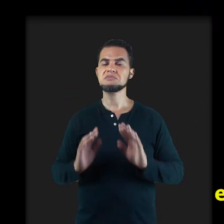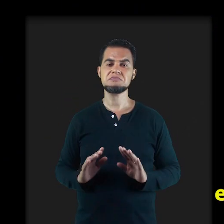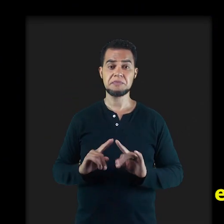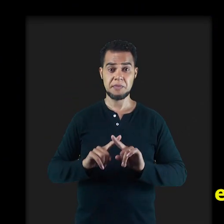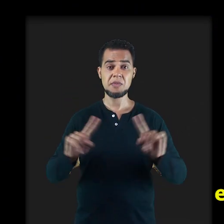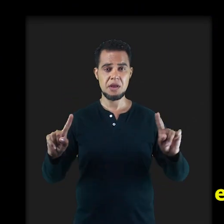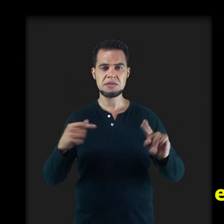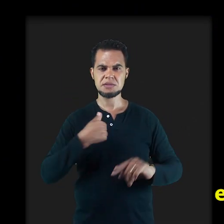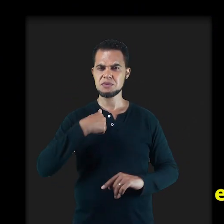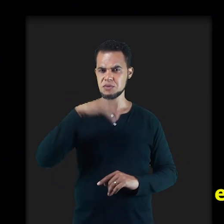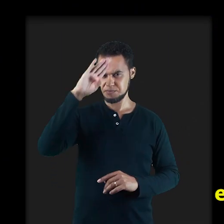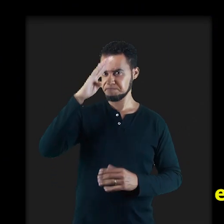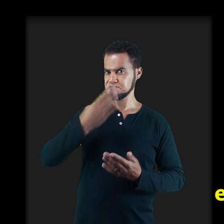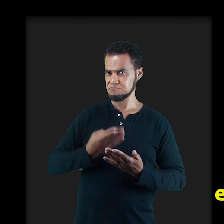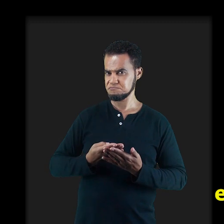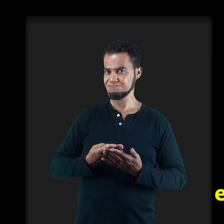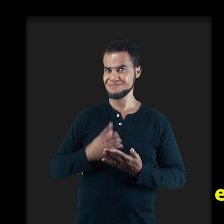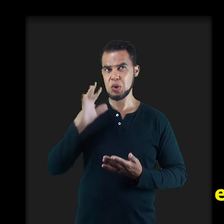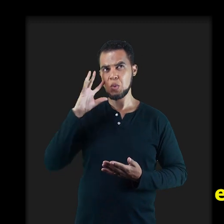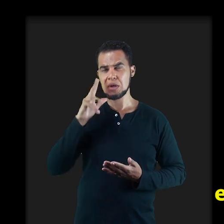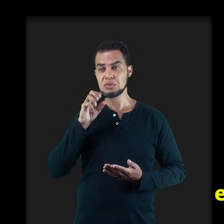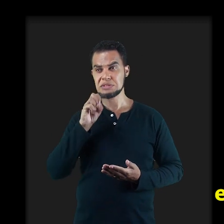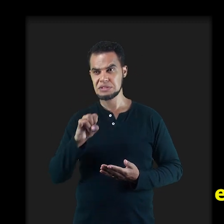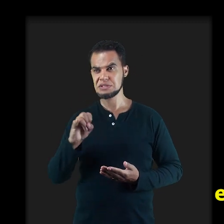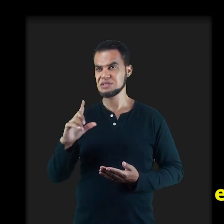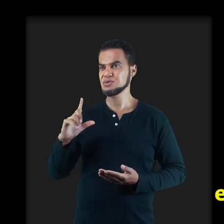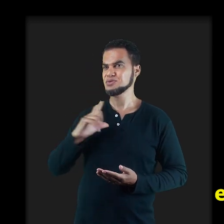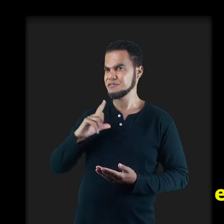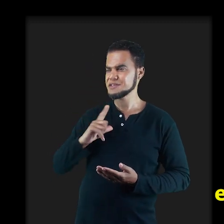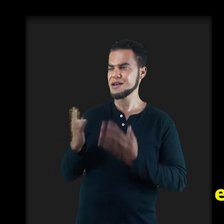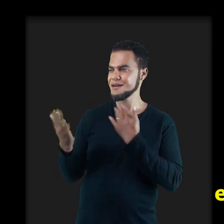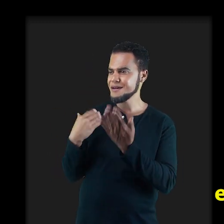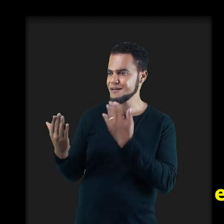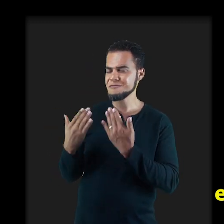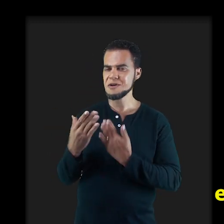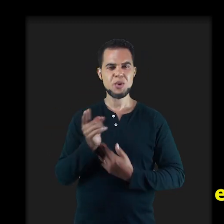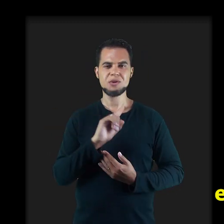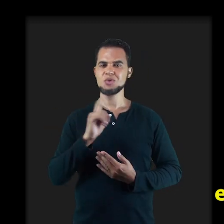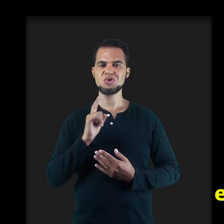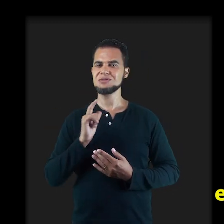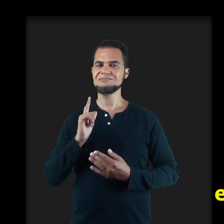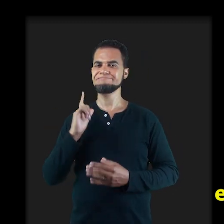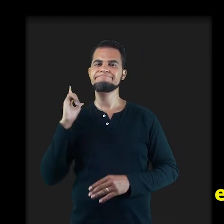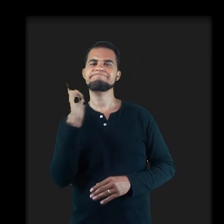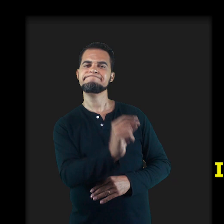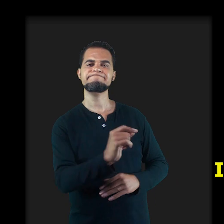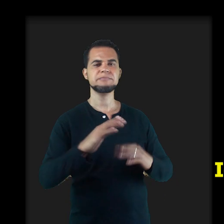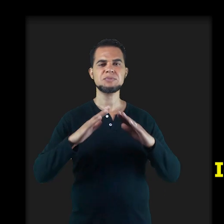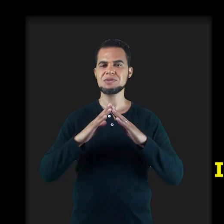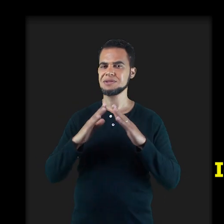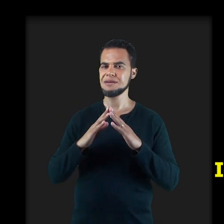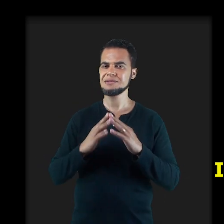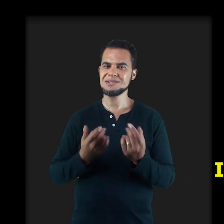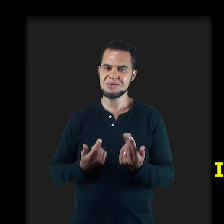né? Mas eu acredito que se eu tivesse, eu não teria saído de casa como saí. Igual eu